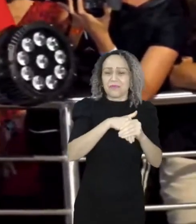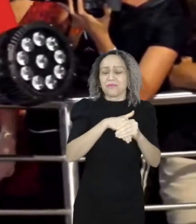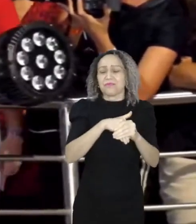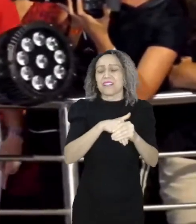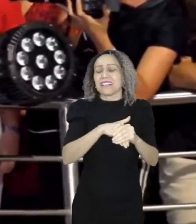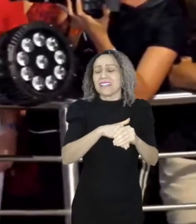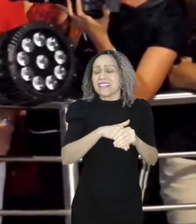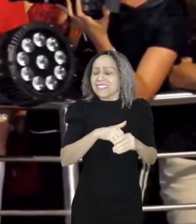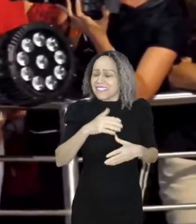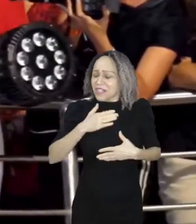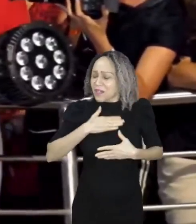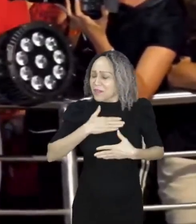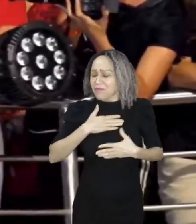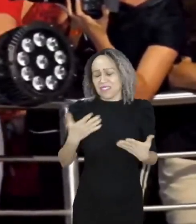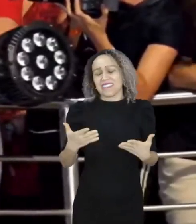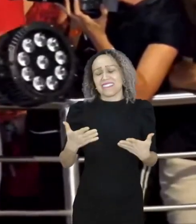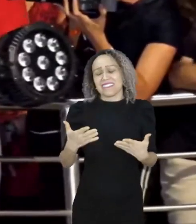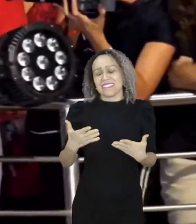esse país.